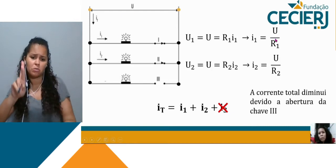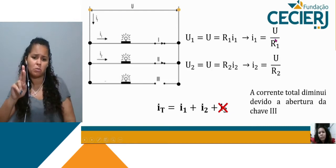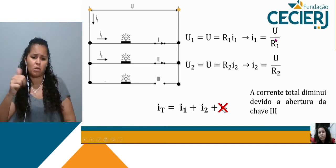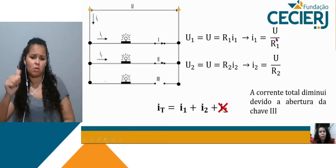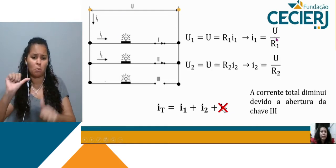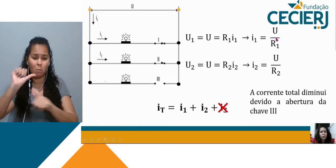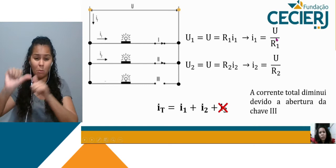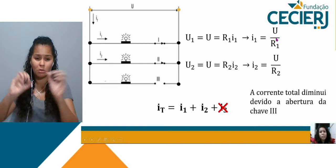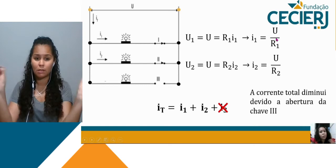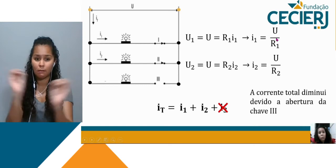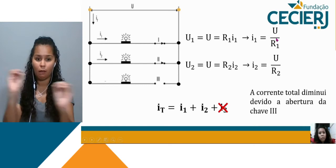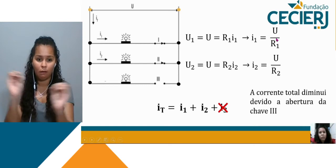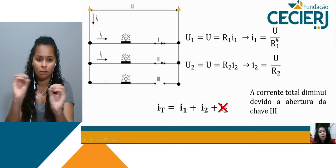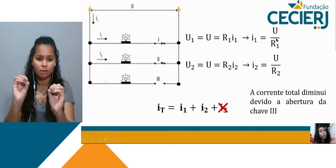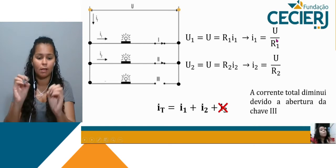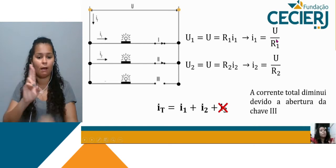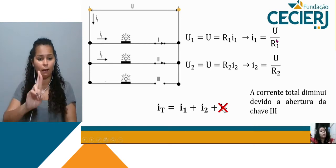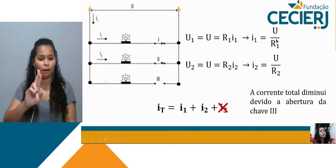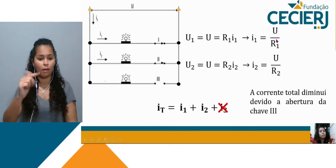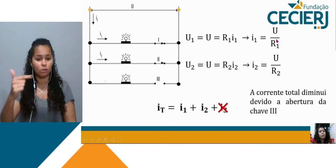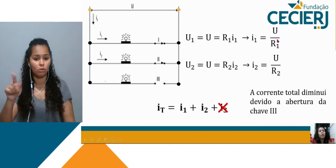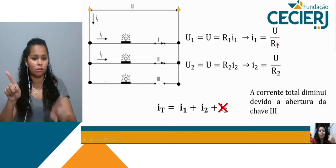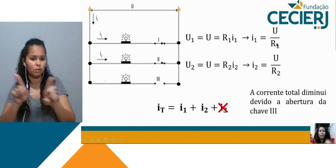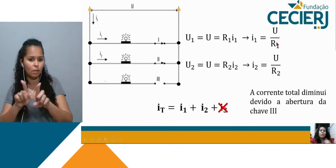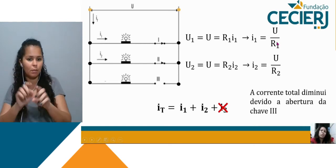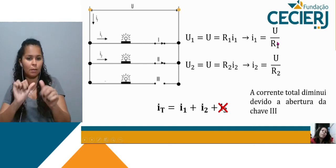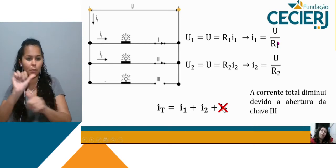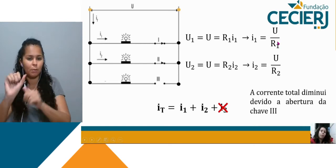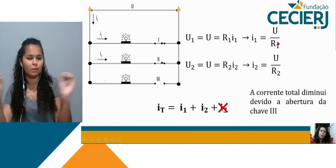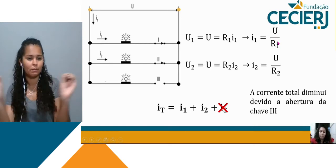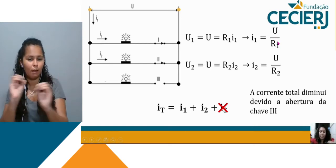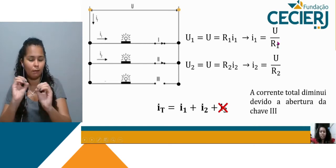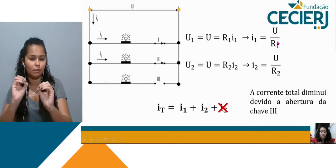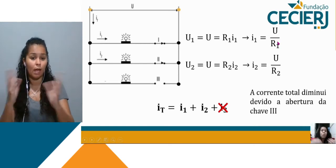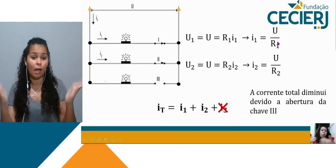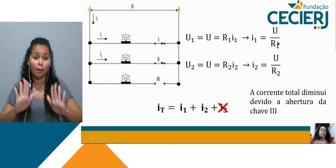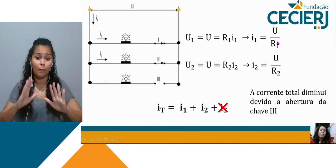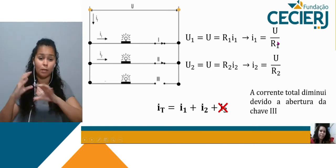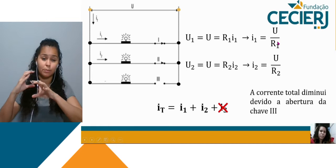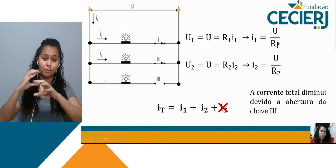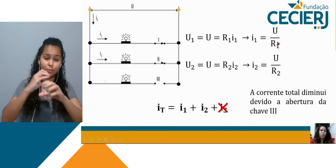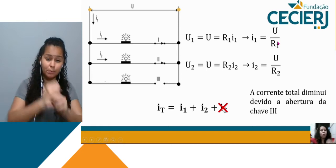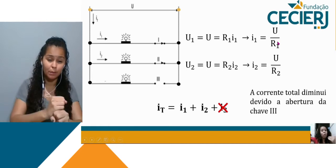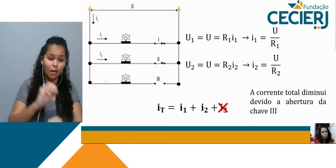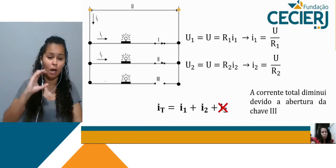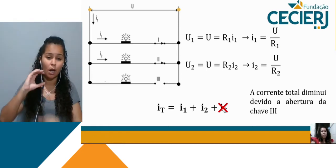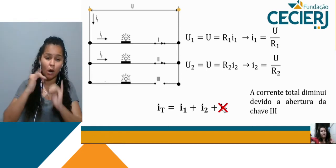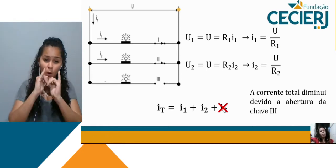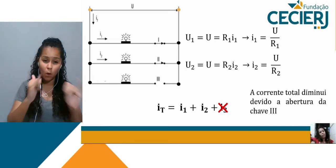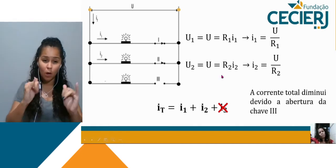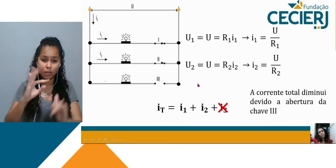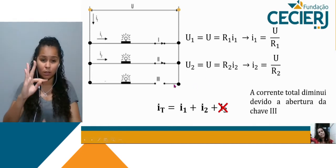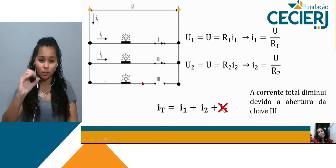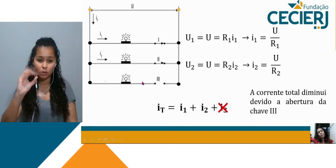não muda. A corrente 1 e 2 não mudam. O que muda? A corrente total. Porque ela já não conta mais com